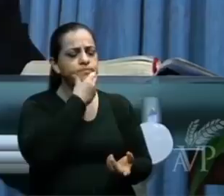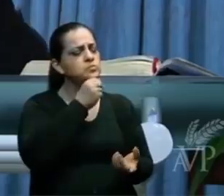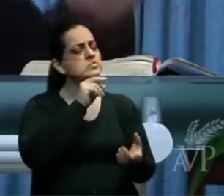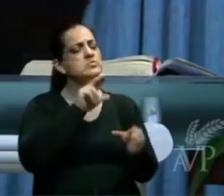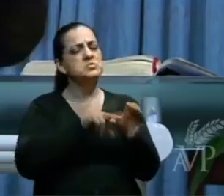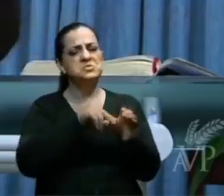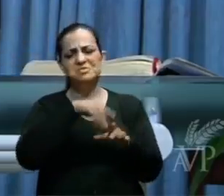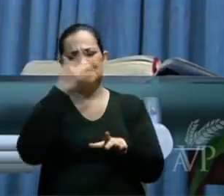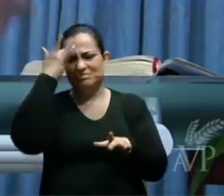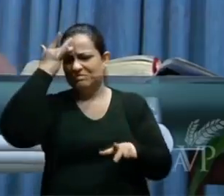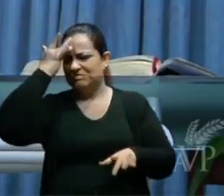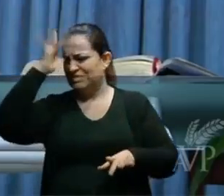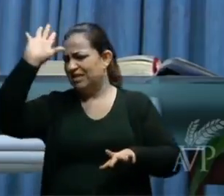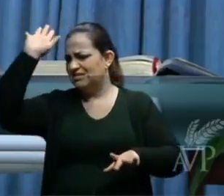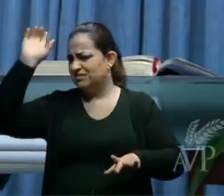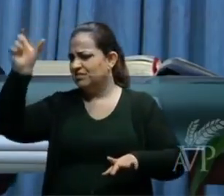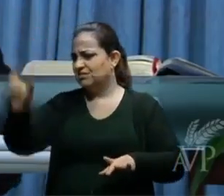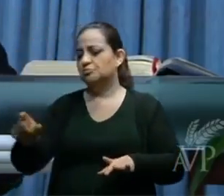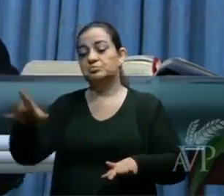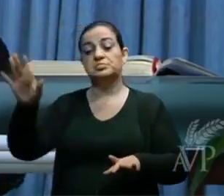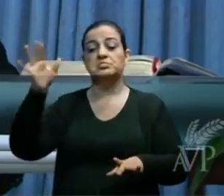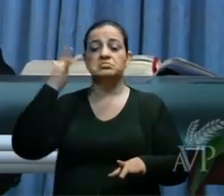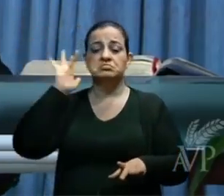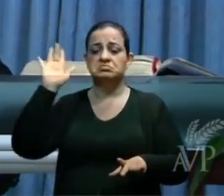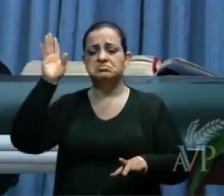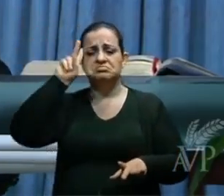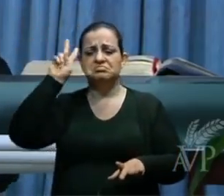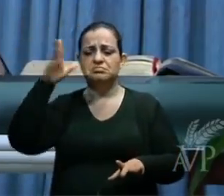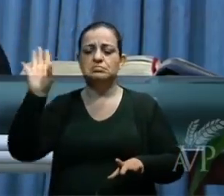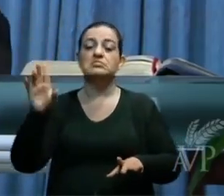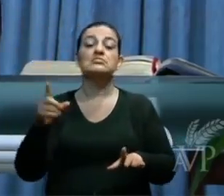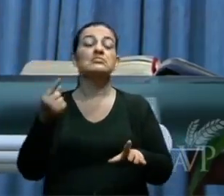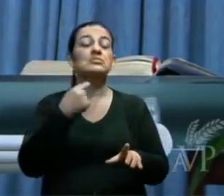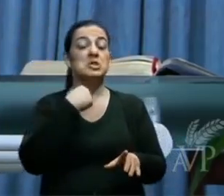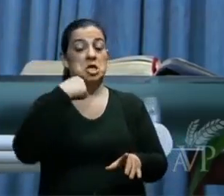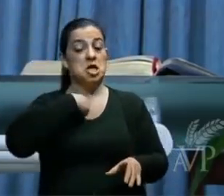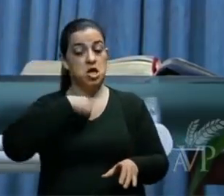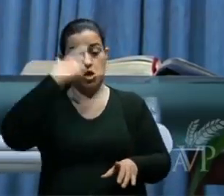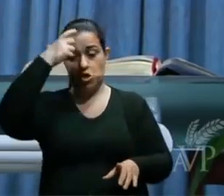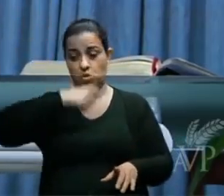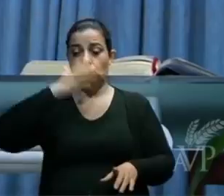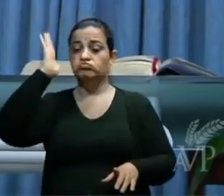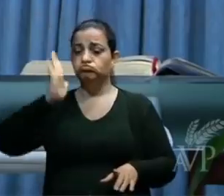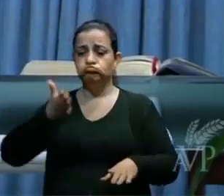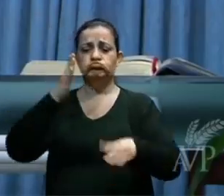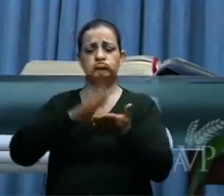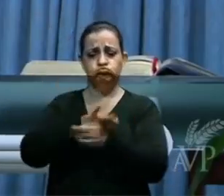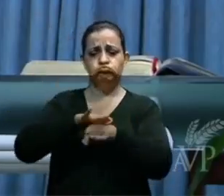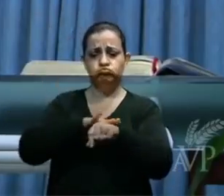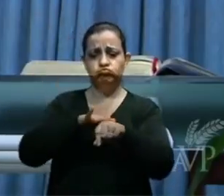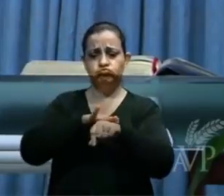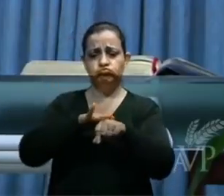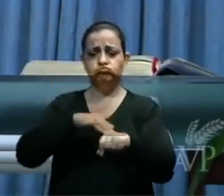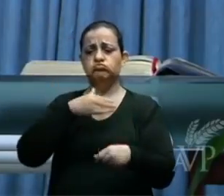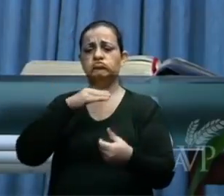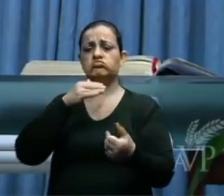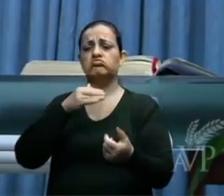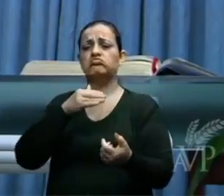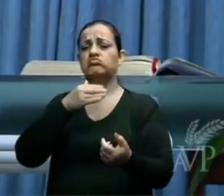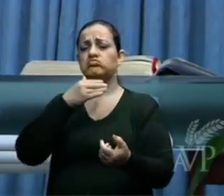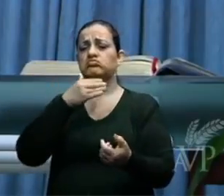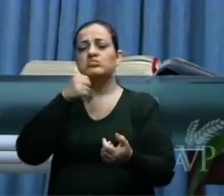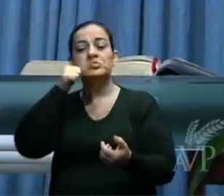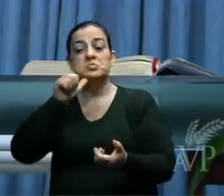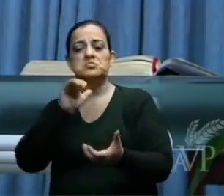nem sei de onde o camarada saiu eu já falei com a minha esposa nós estamos prontos